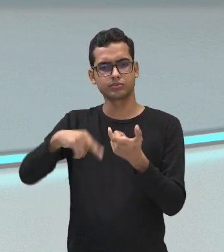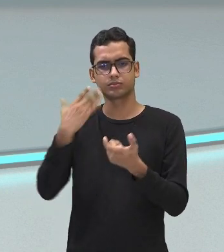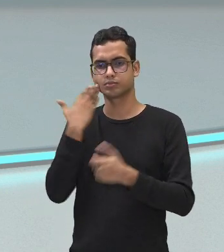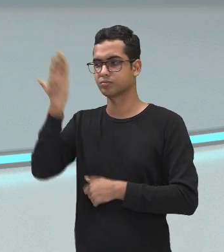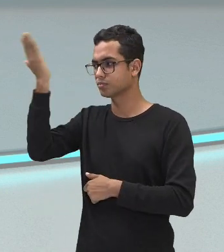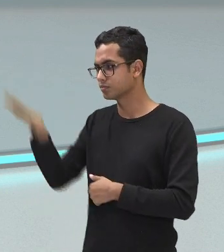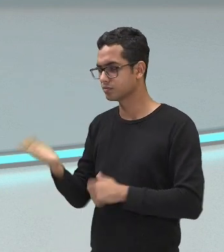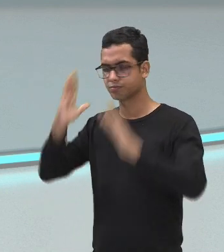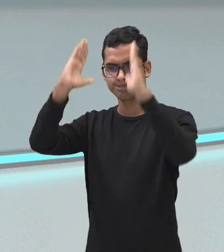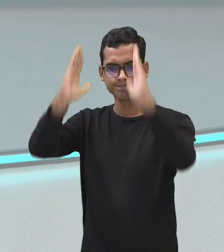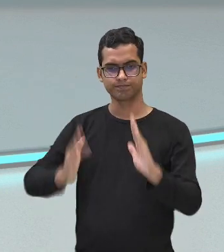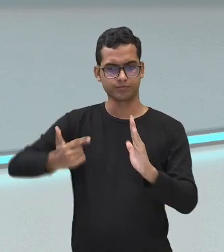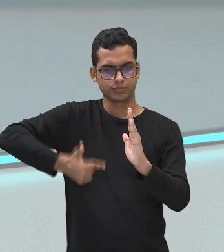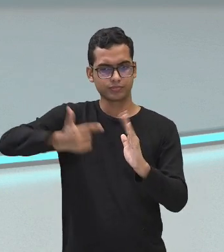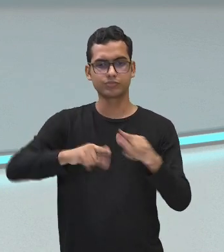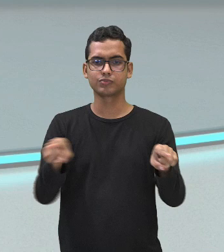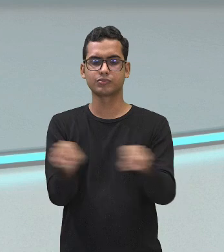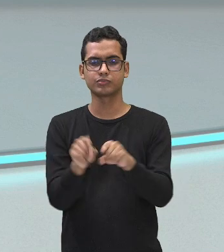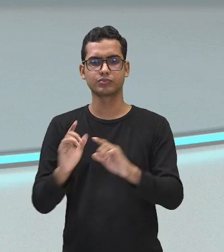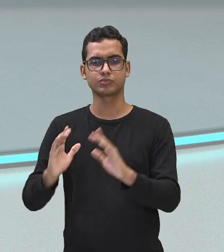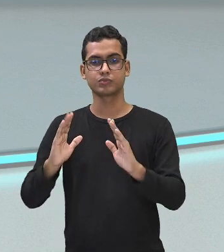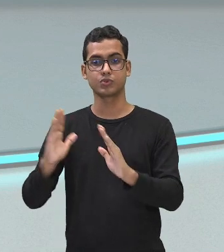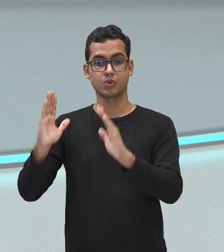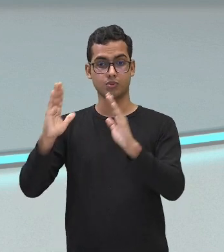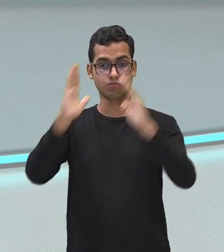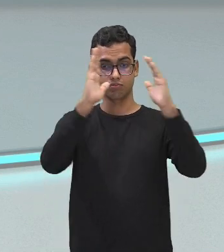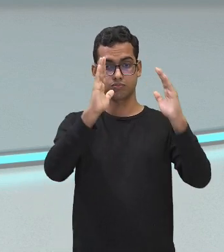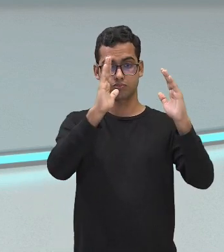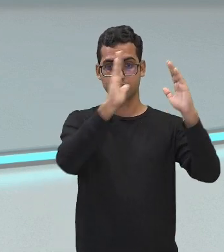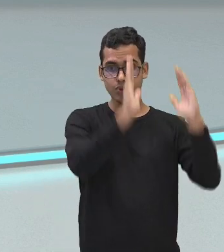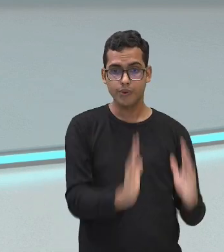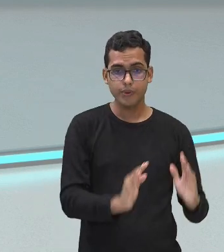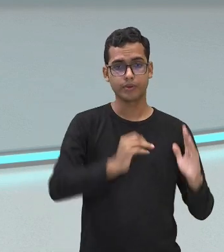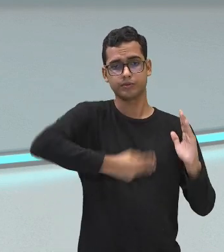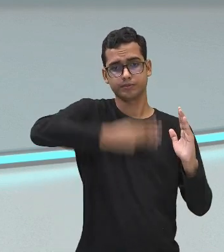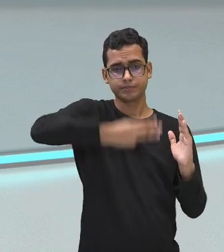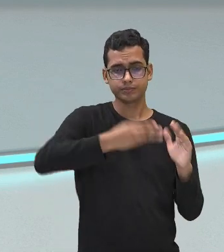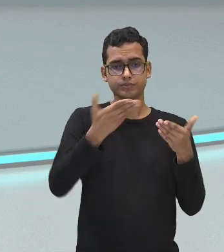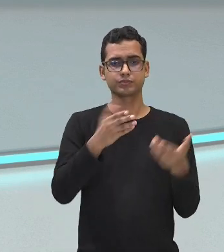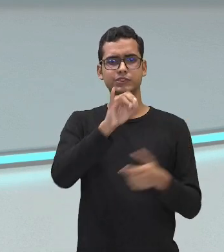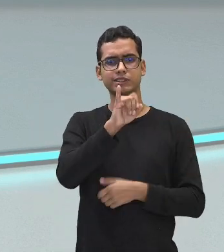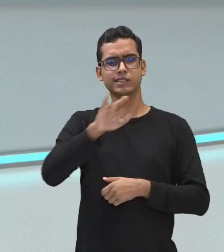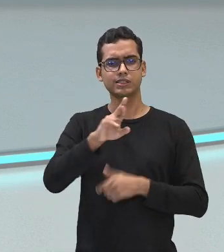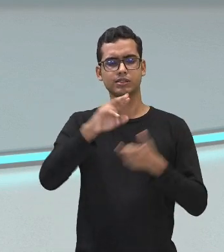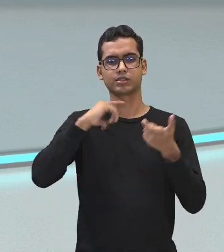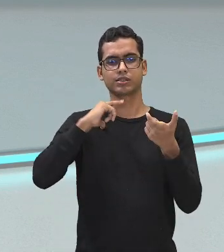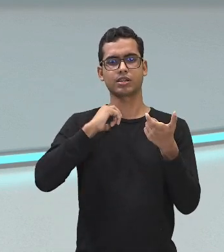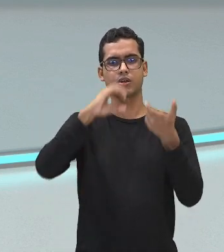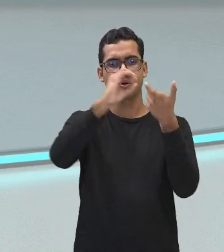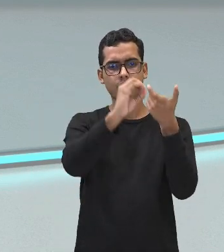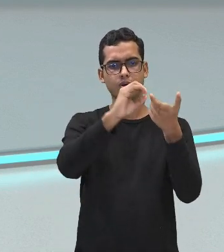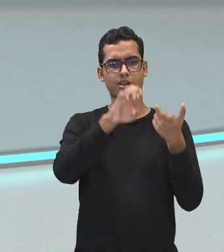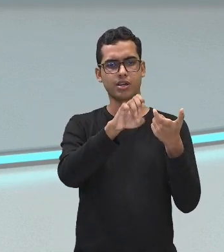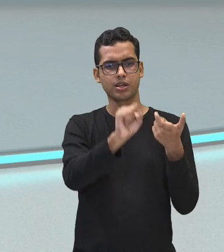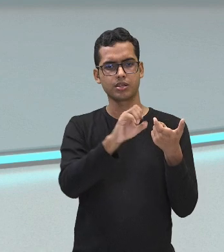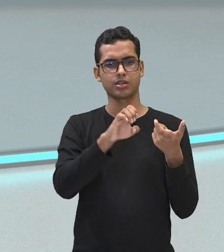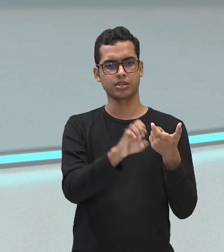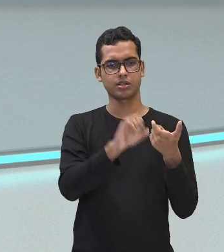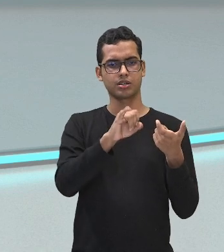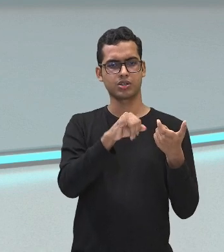tirar ali, o, es, e, imos, is e en. Então, essas são